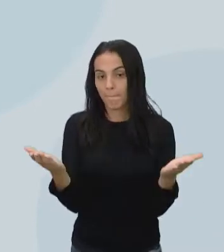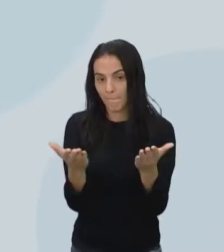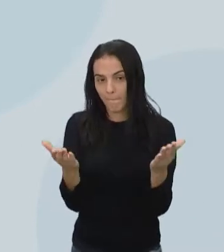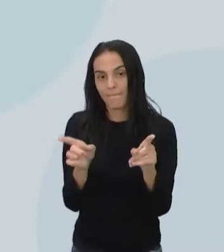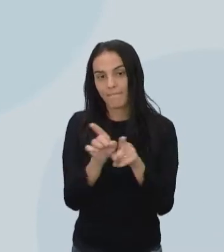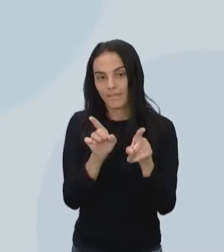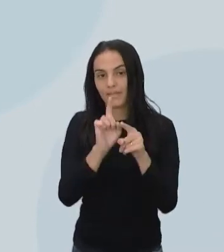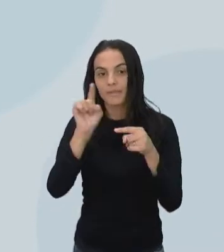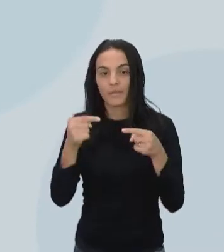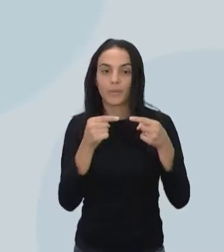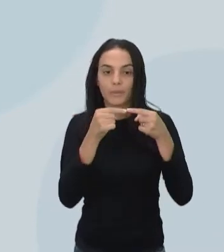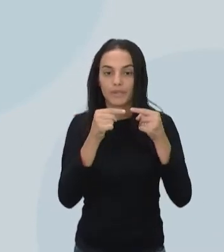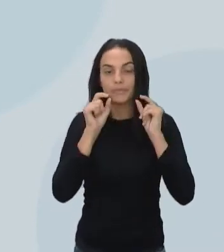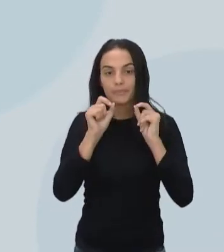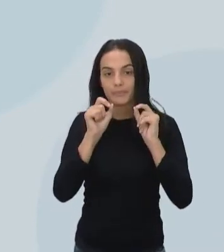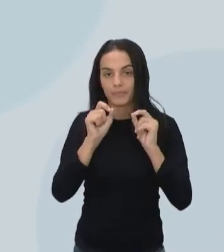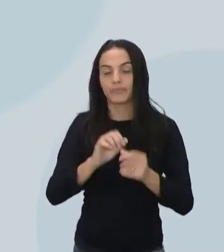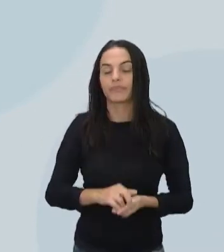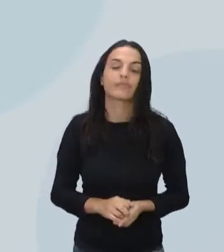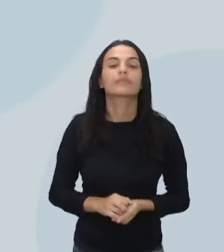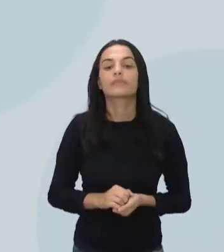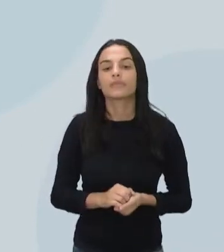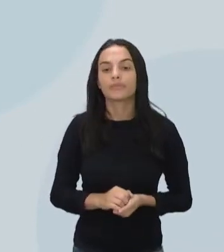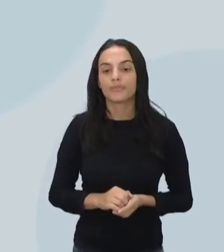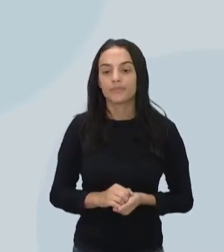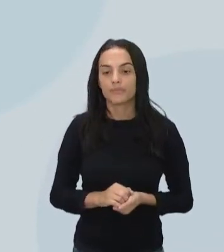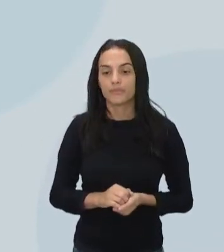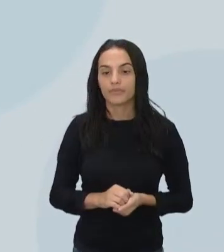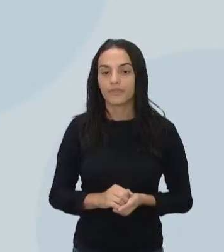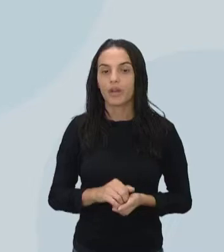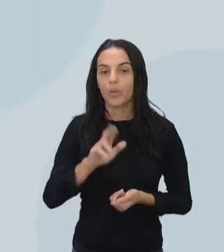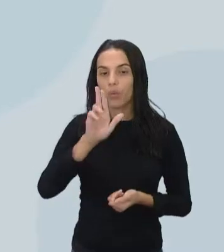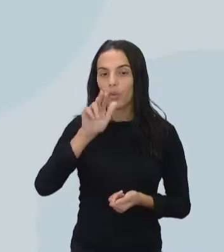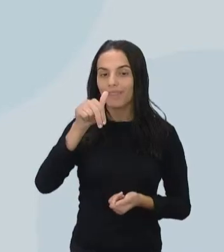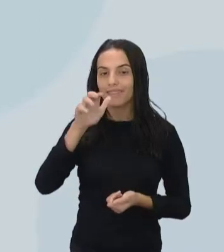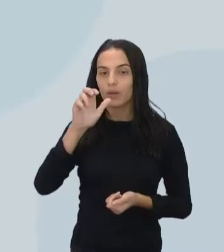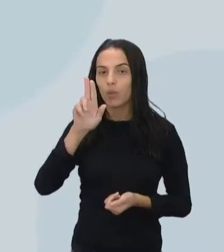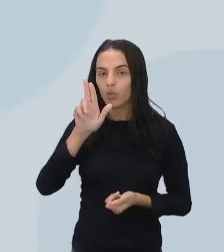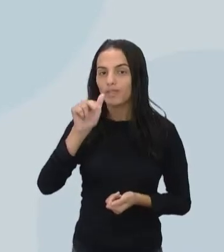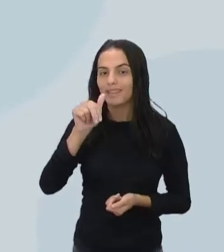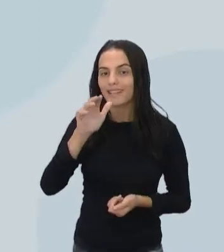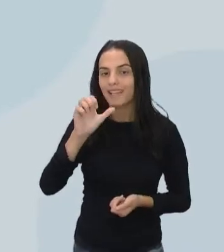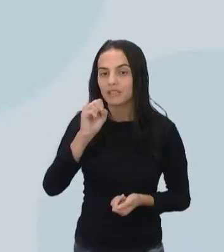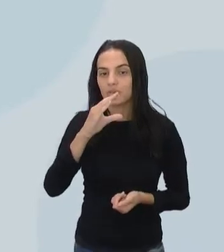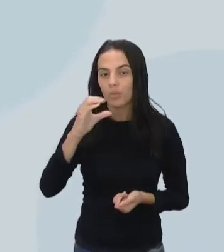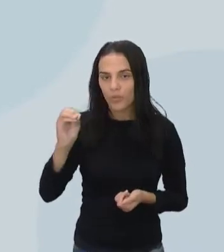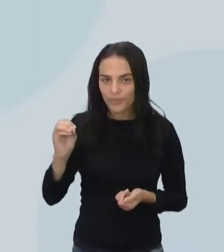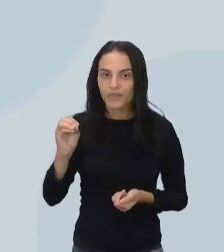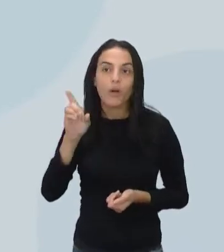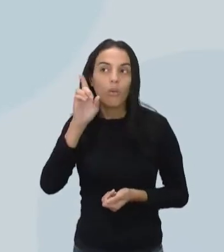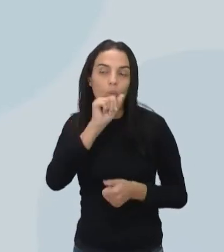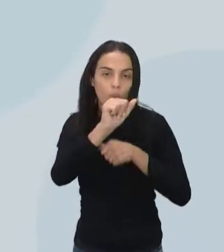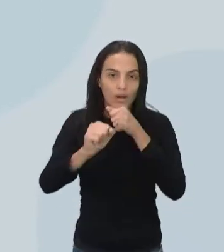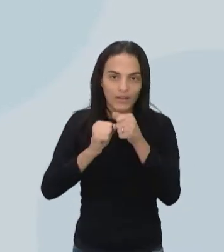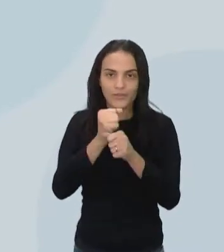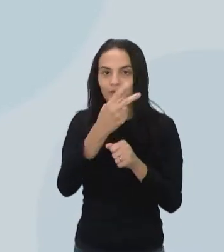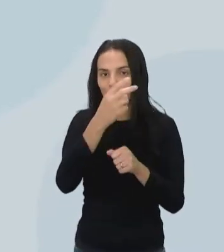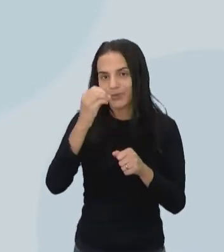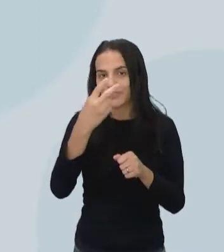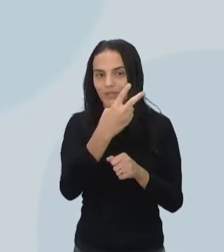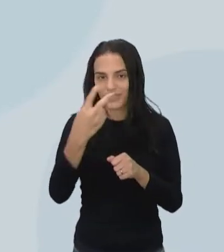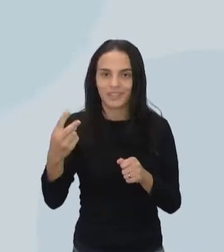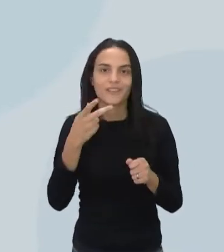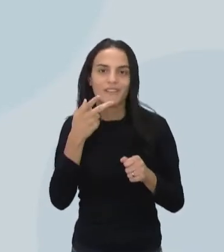converge com o que a Unesco declarou o ano de 2022, que já